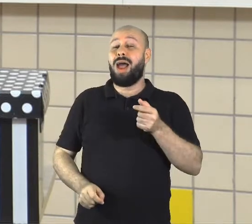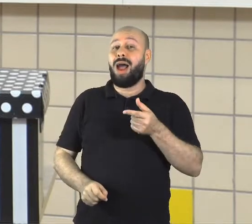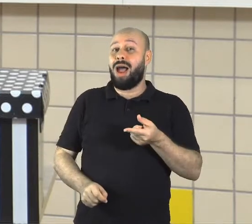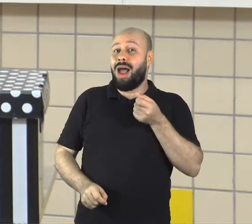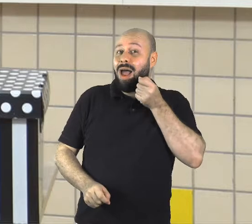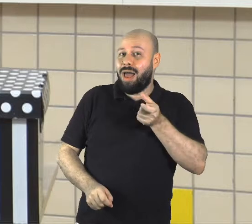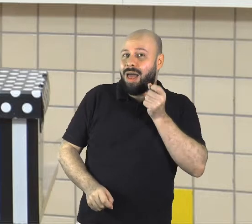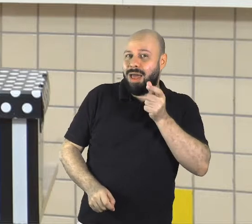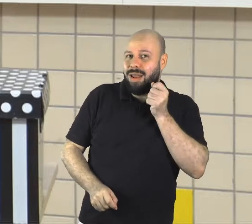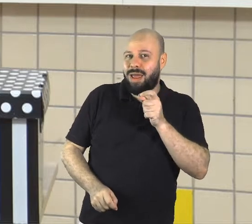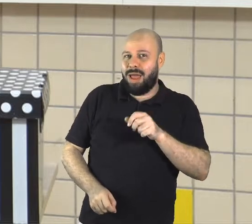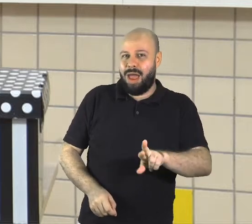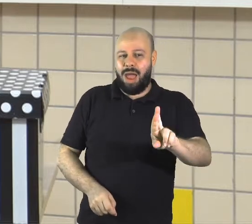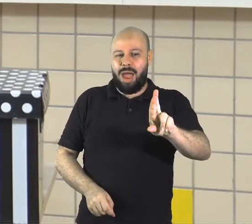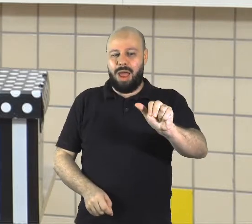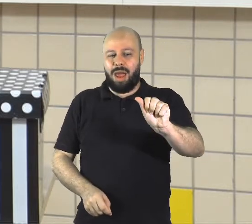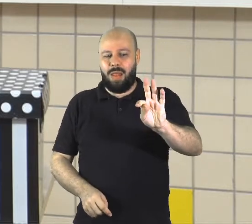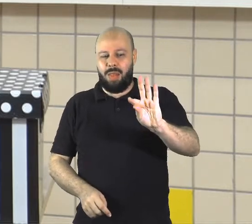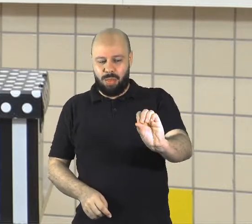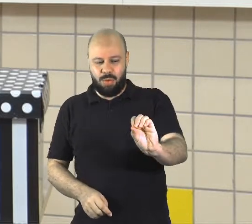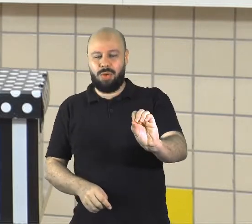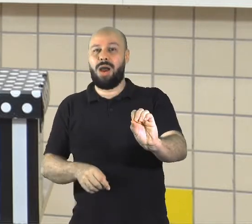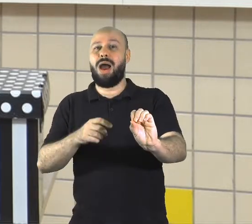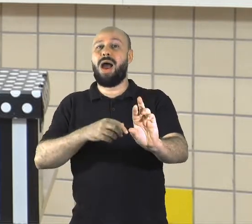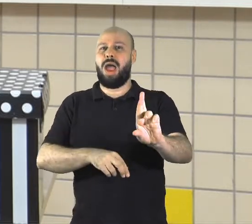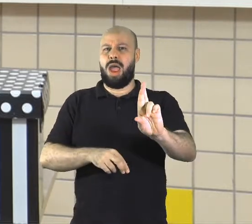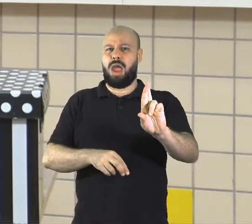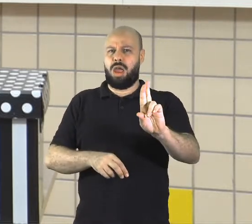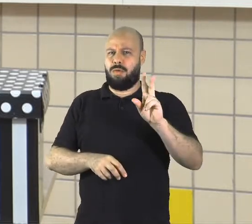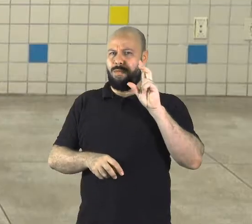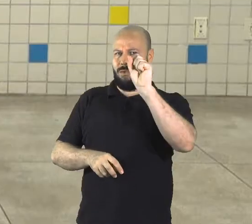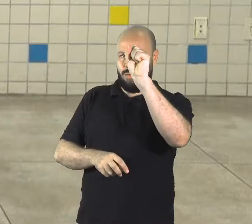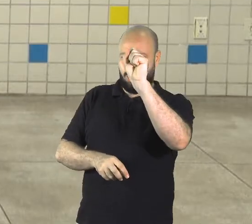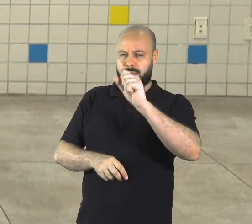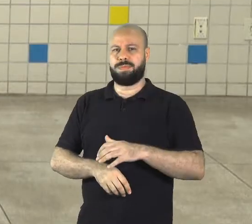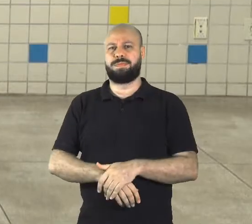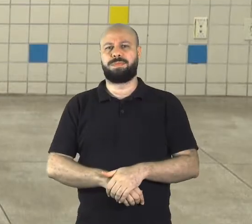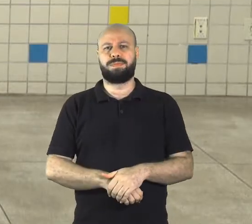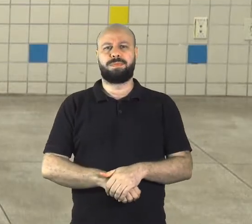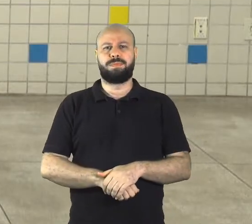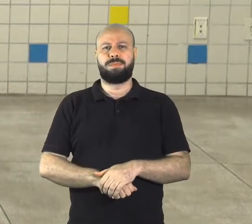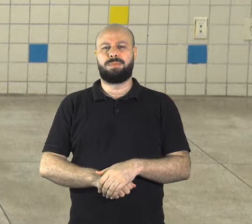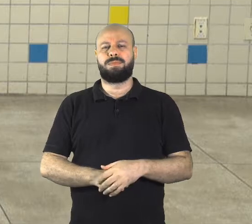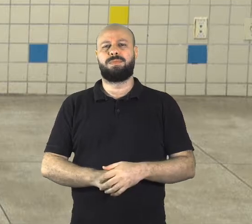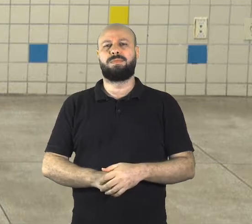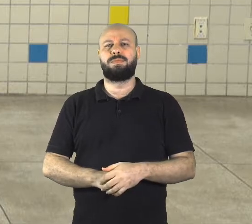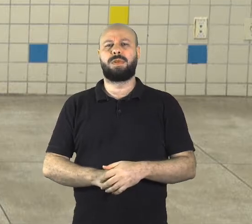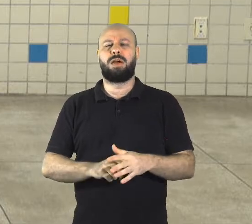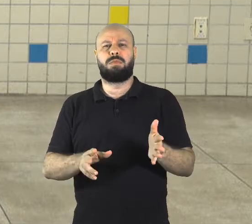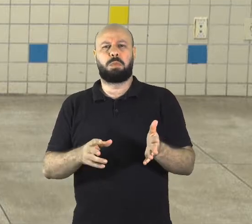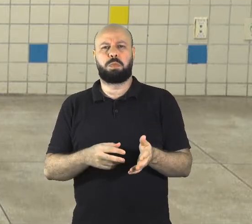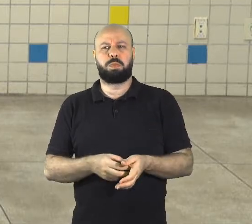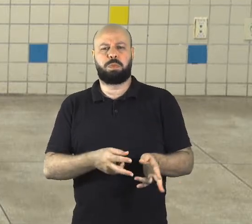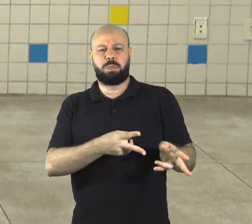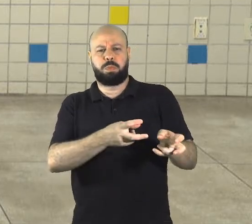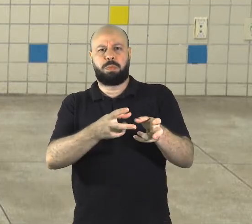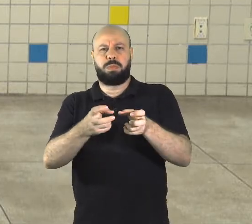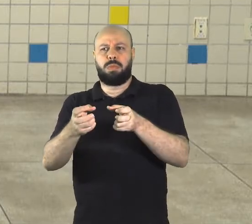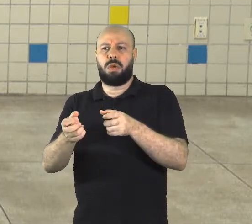falo rato, então eu já sei que é um R forte. Agora, conforme eu vou olhando, eu vou falando, ele pode